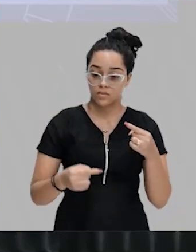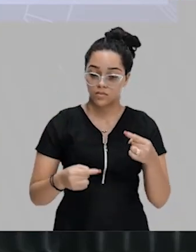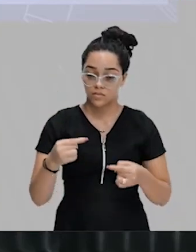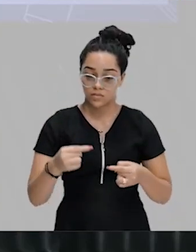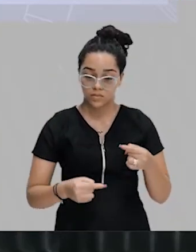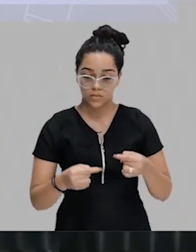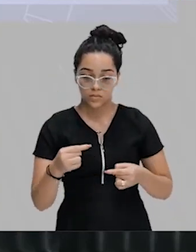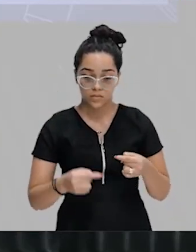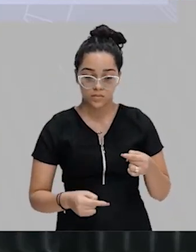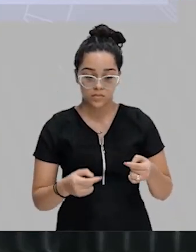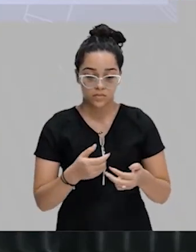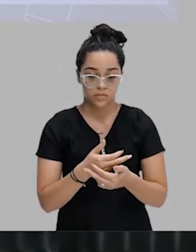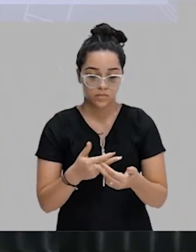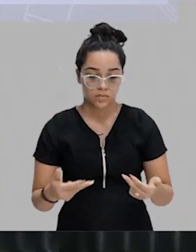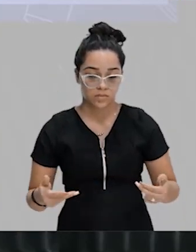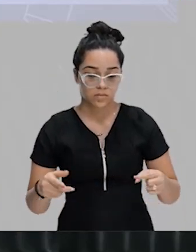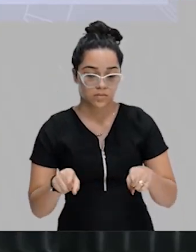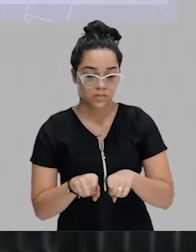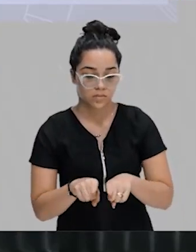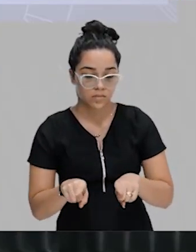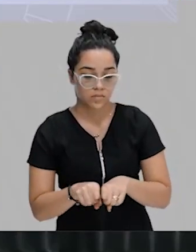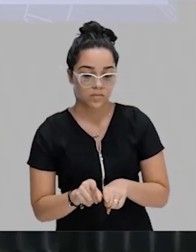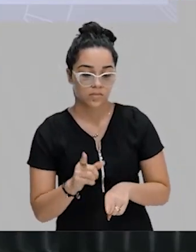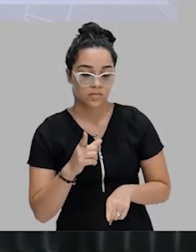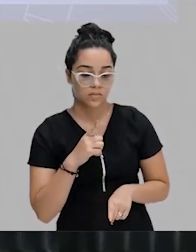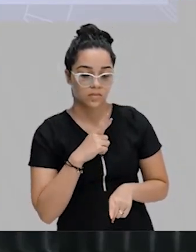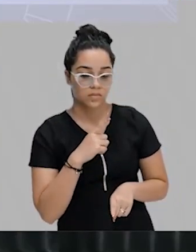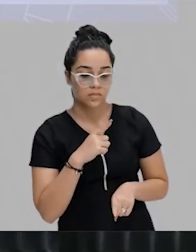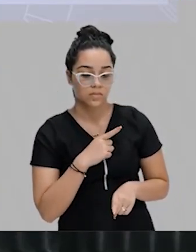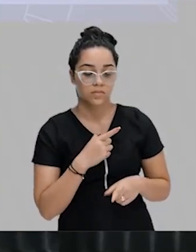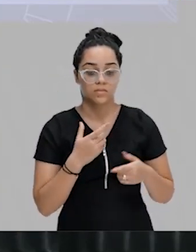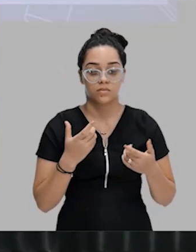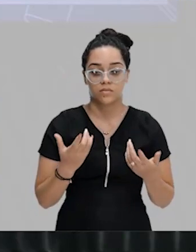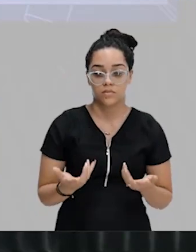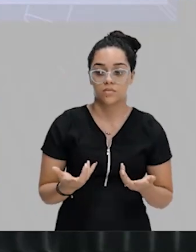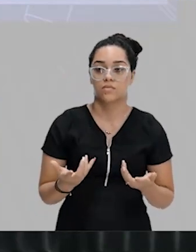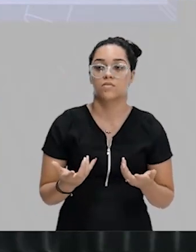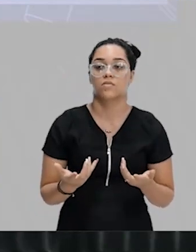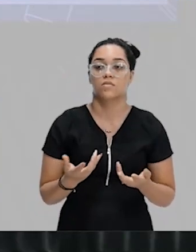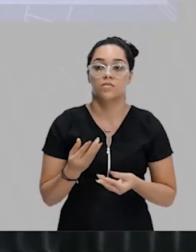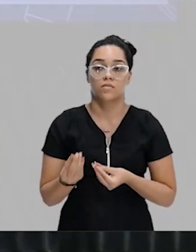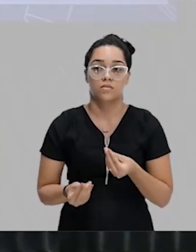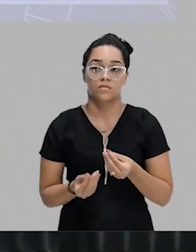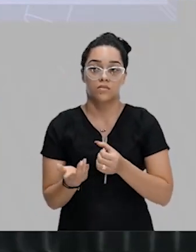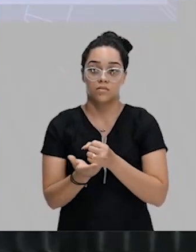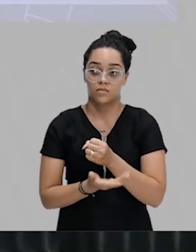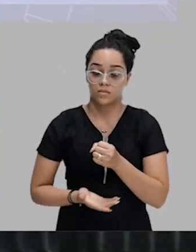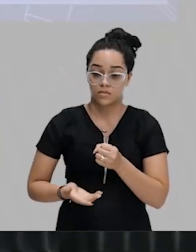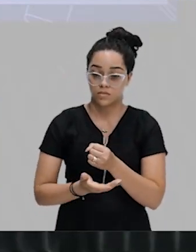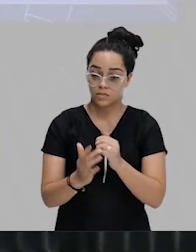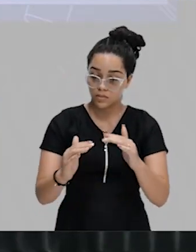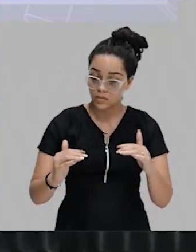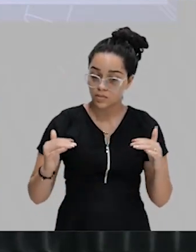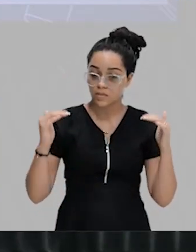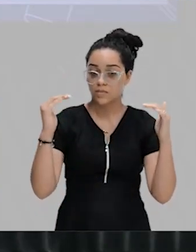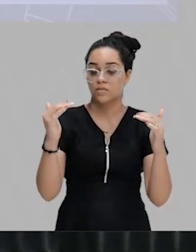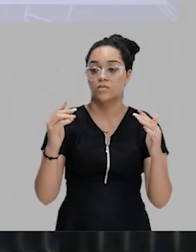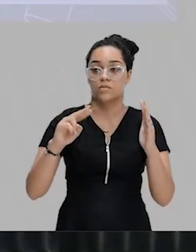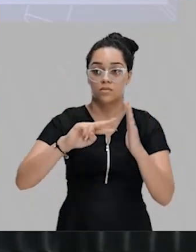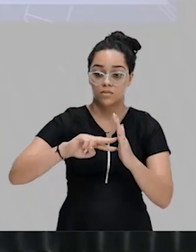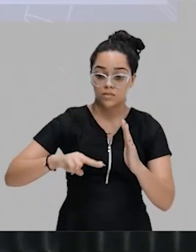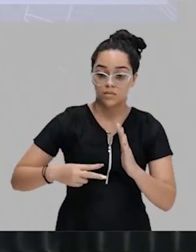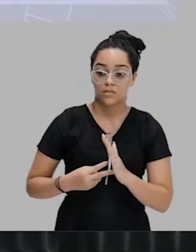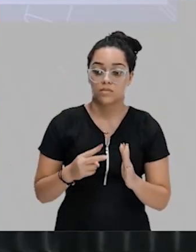realeza, os monarcas, que vão exercer um poder como basicamente soberanos, ou seja, que